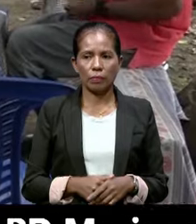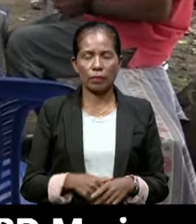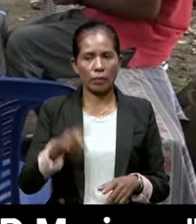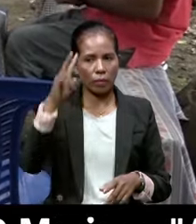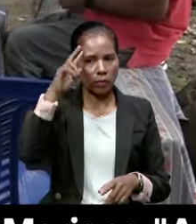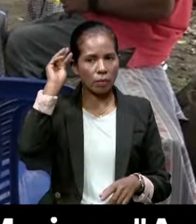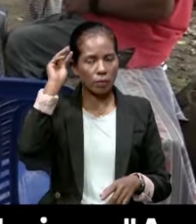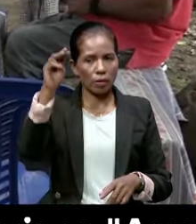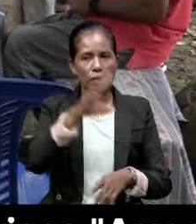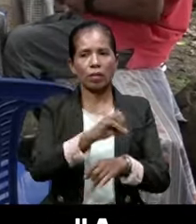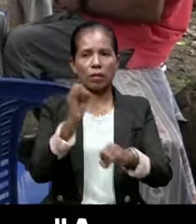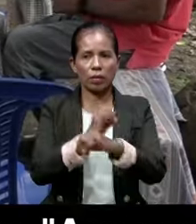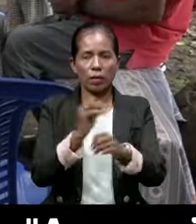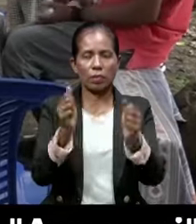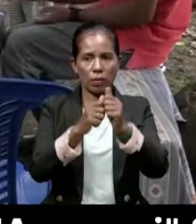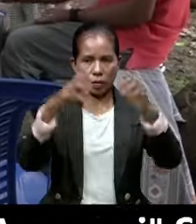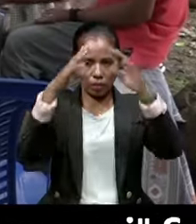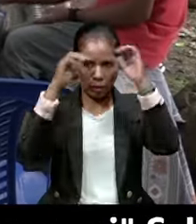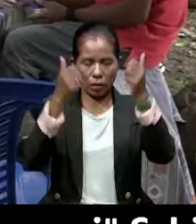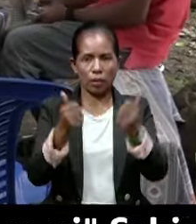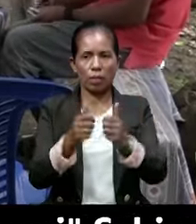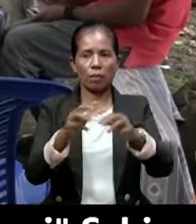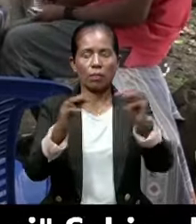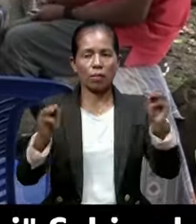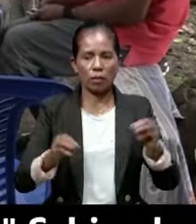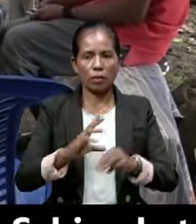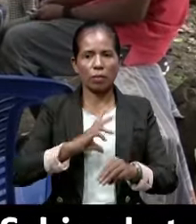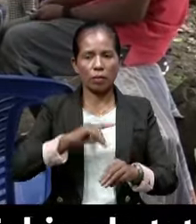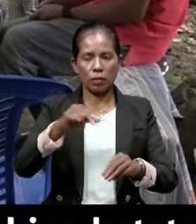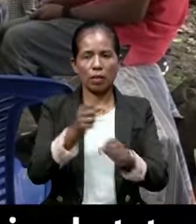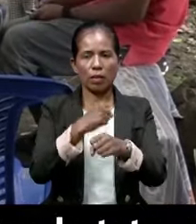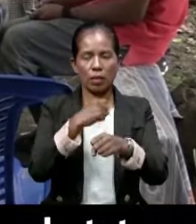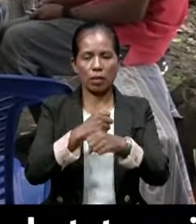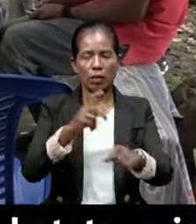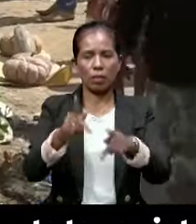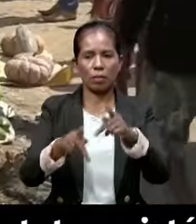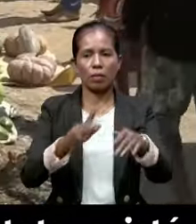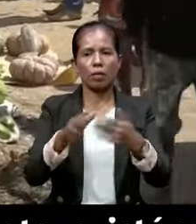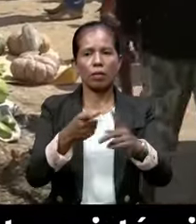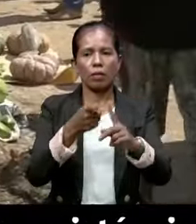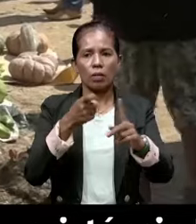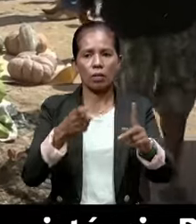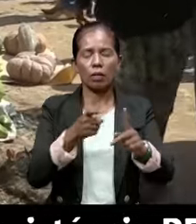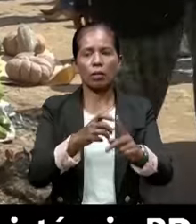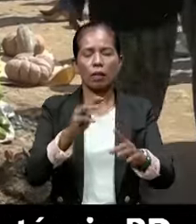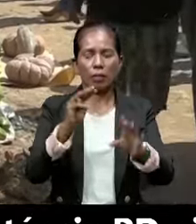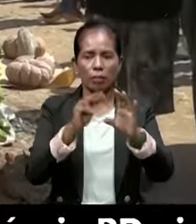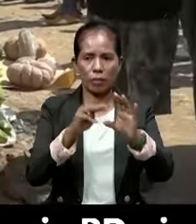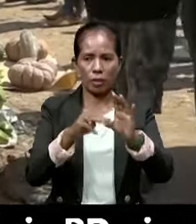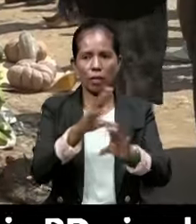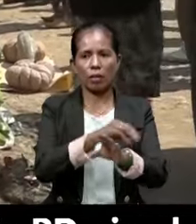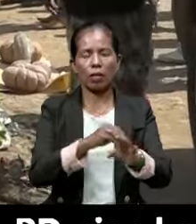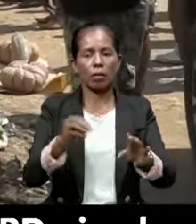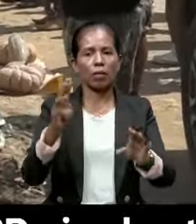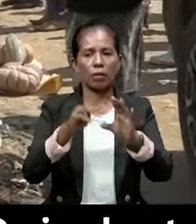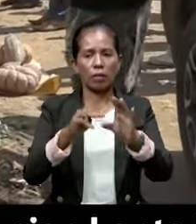Vice-ministro de Comercio e Industria, junto com o presidente do município Lautén, relacionou muito a comunidade afetada russa e construção do mercado, no vendedor Cira e o